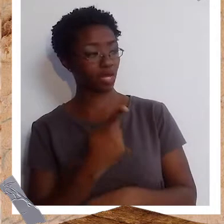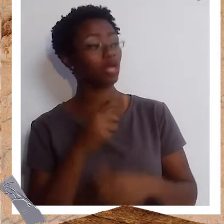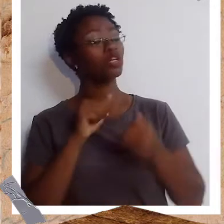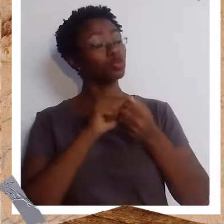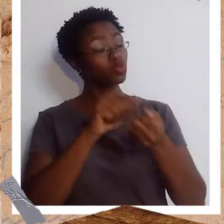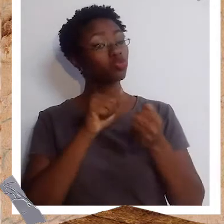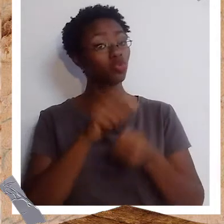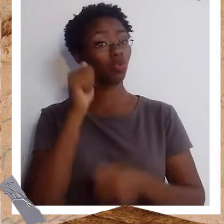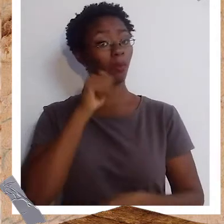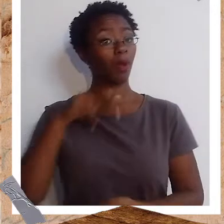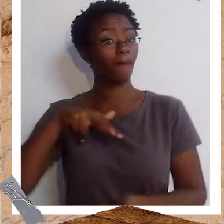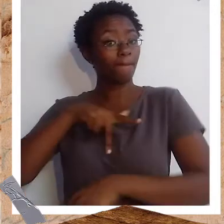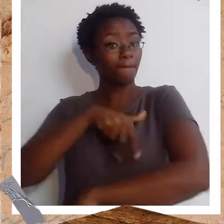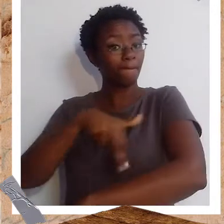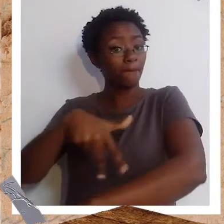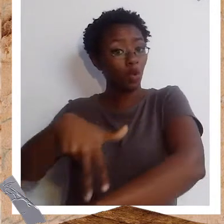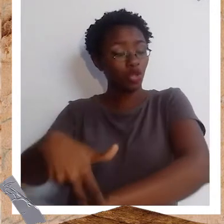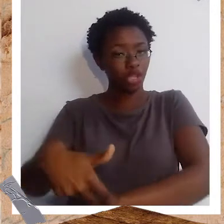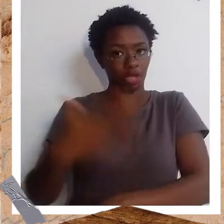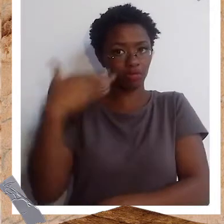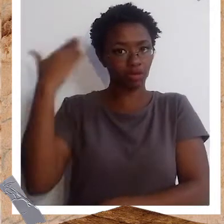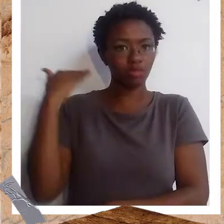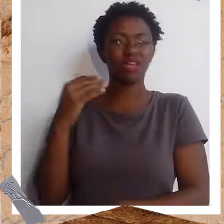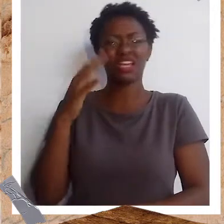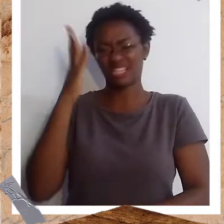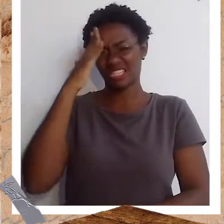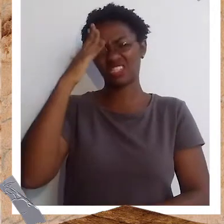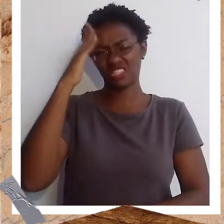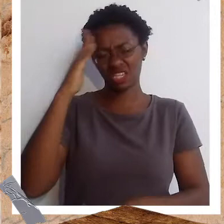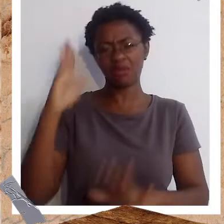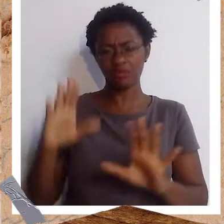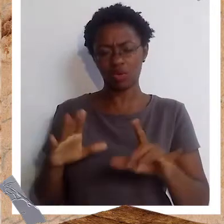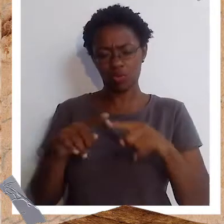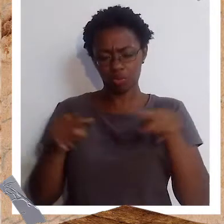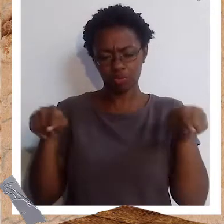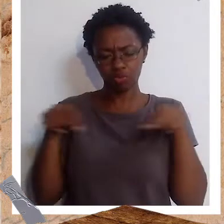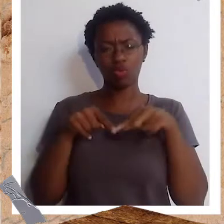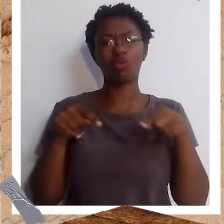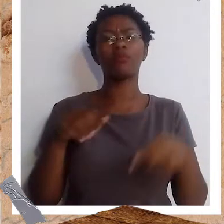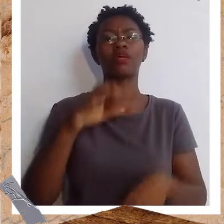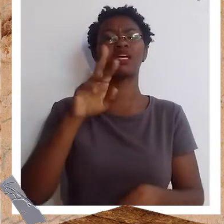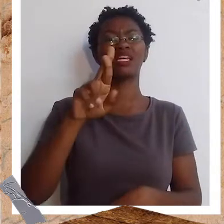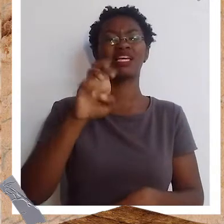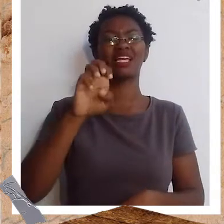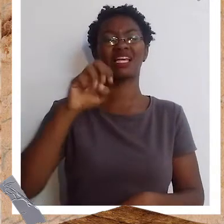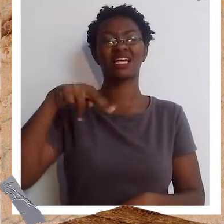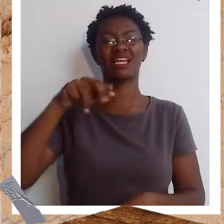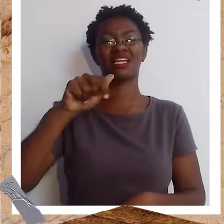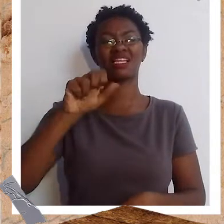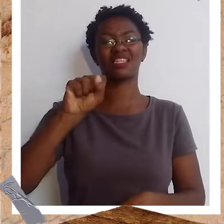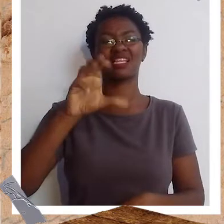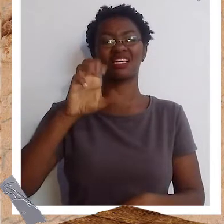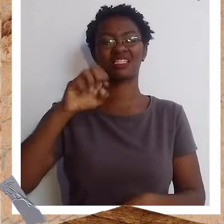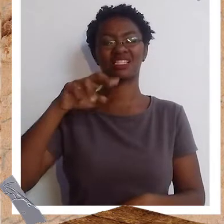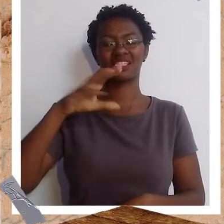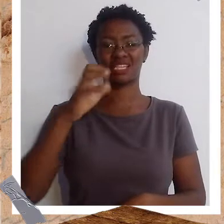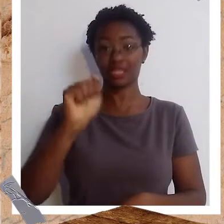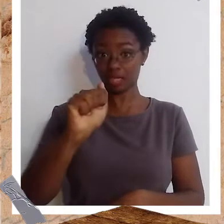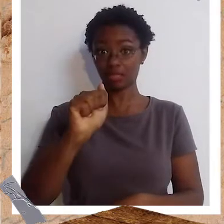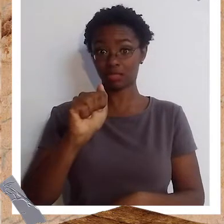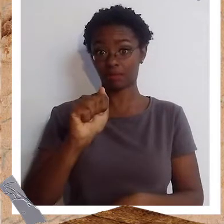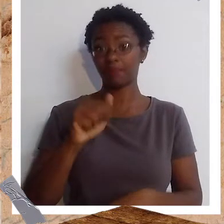época, né? Lembremos, né, que o Clube Renascença foi também um clube importante para essas discussões